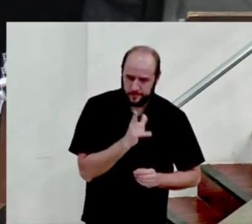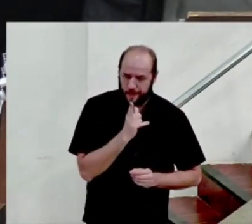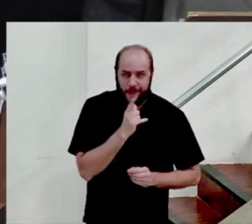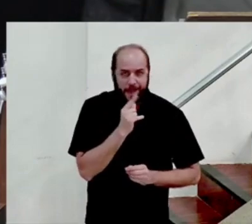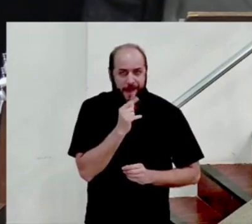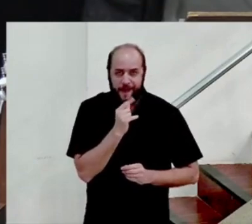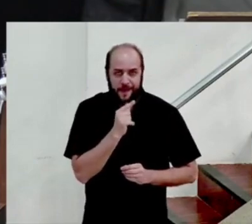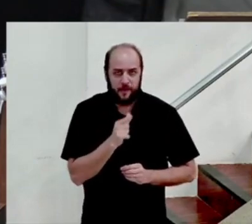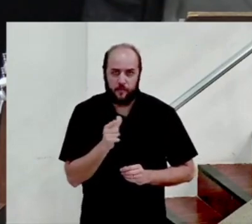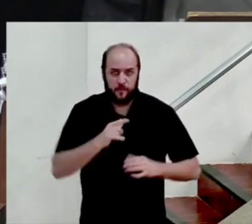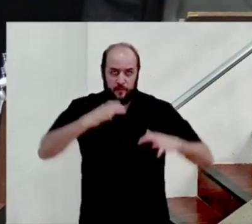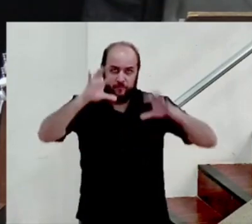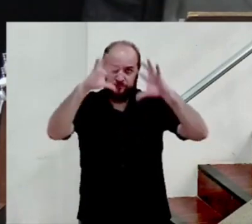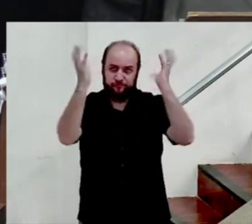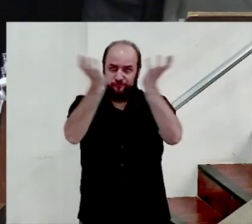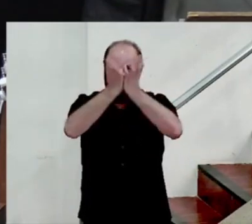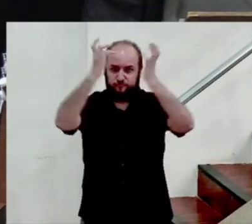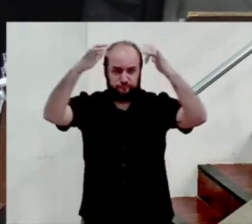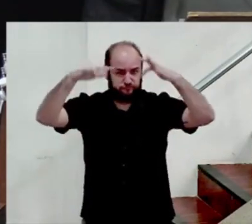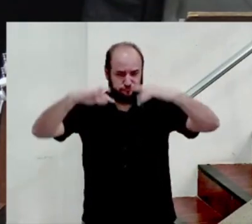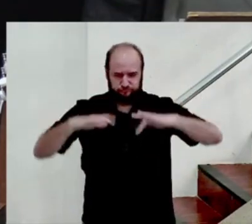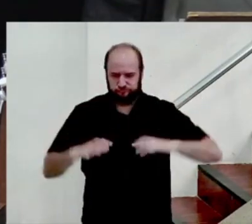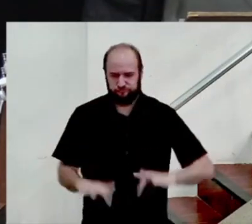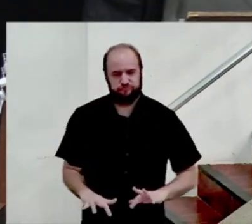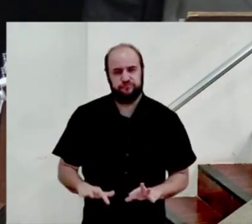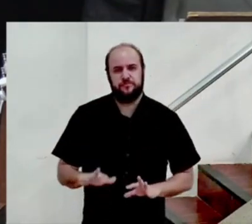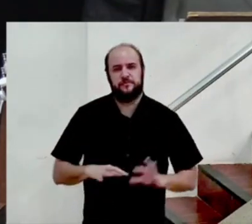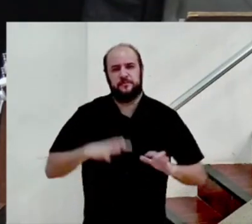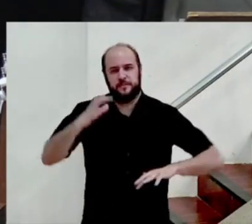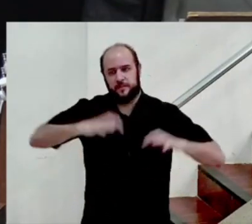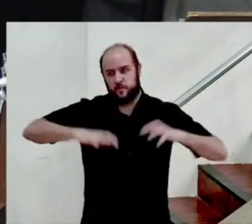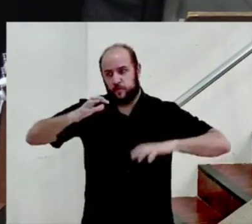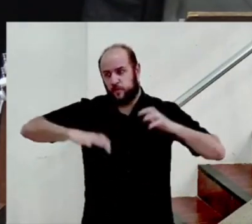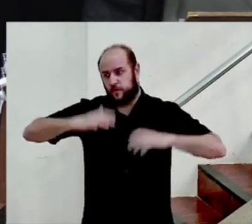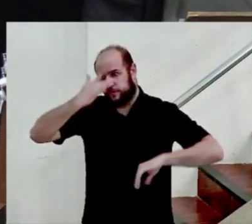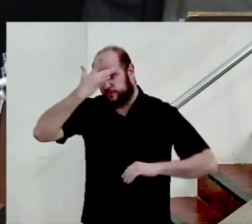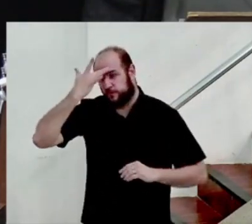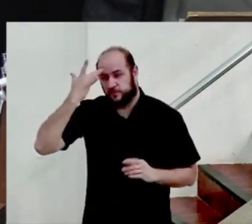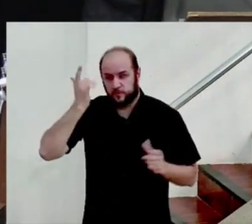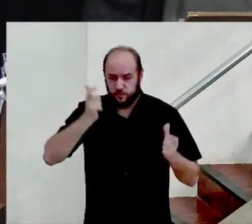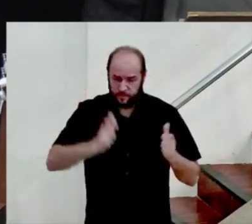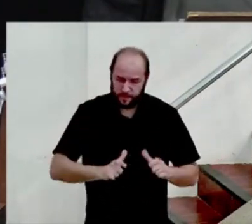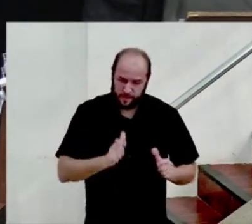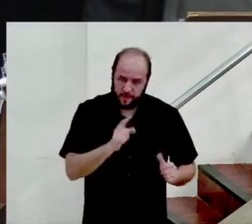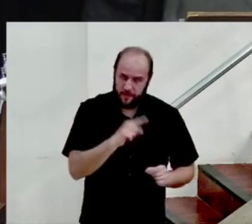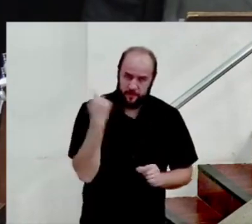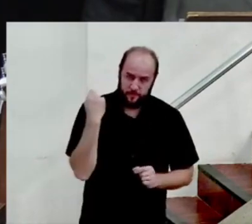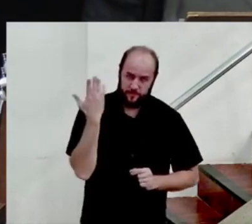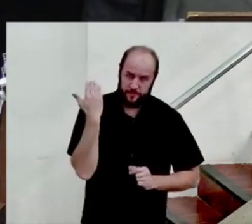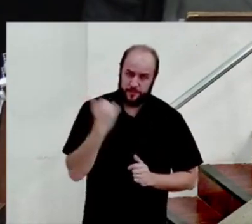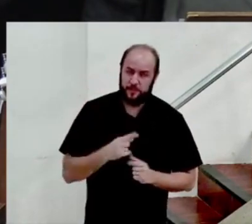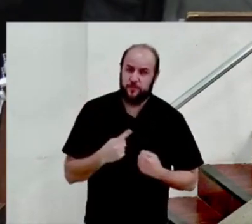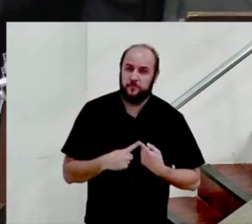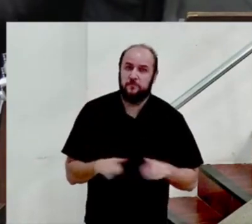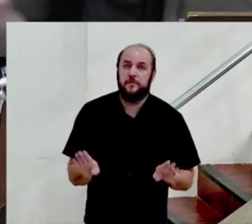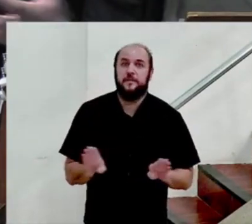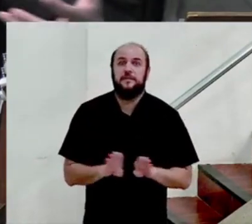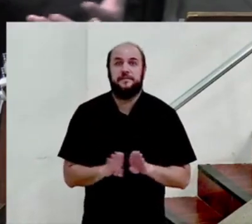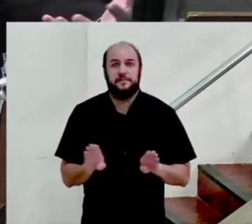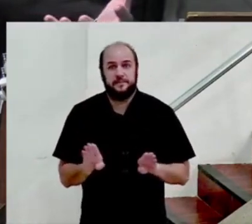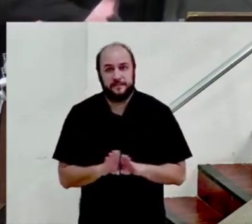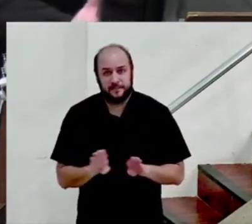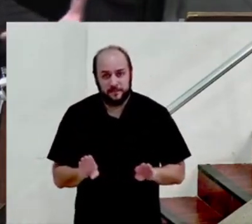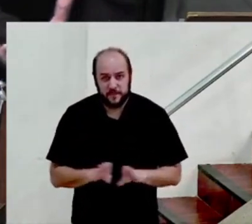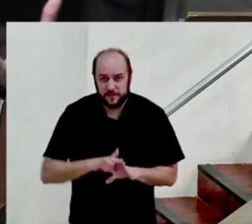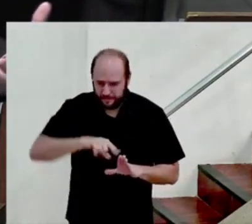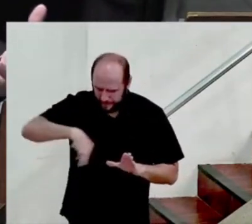vindo por meio de nuvens, caindo sobre a cabeça das pessoas daquela época, mas também as portas do